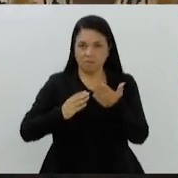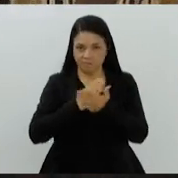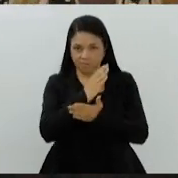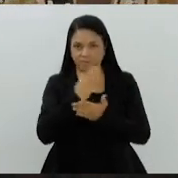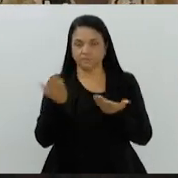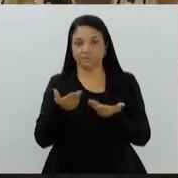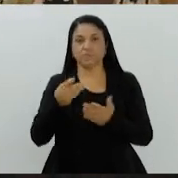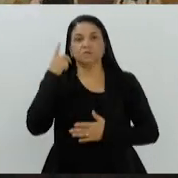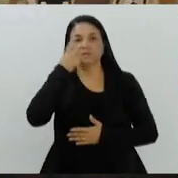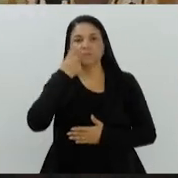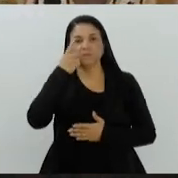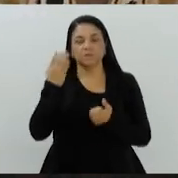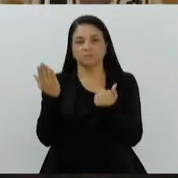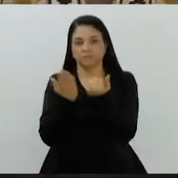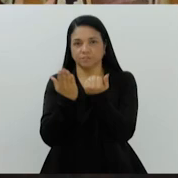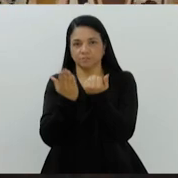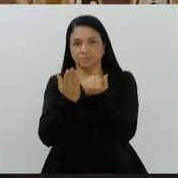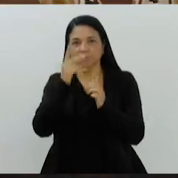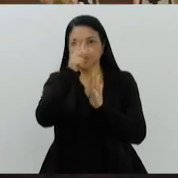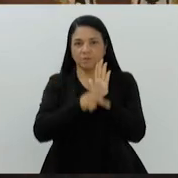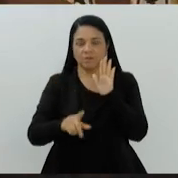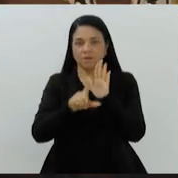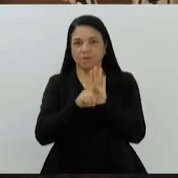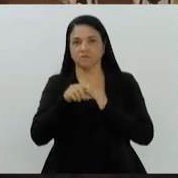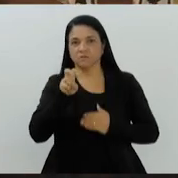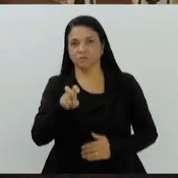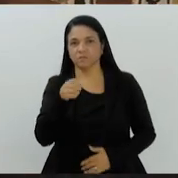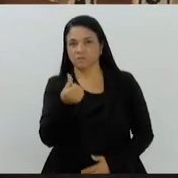Também do deputado Malafaia, projeto de lei